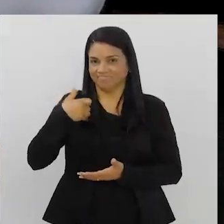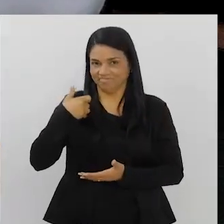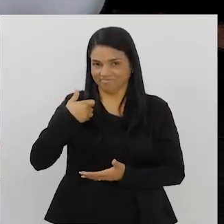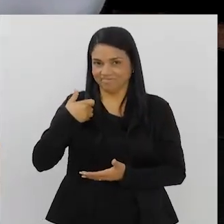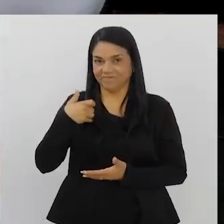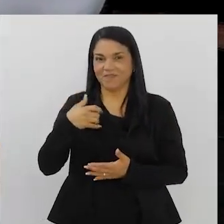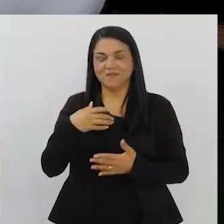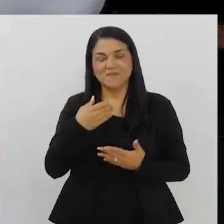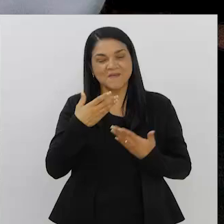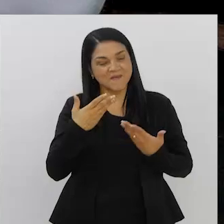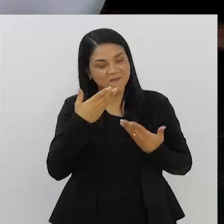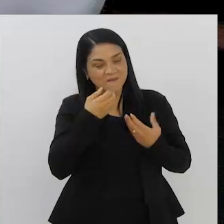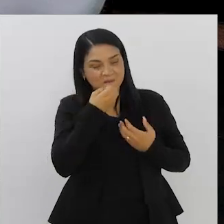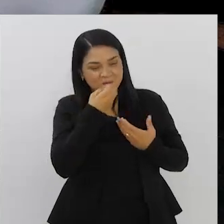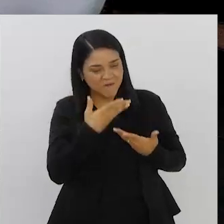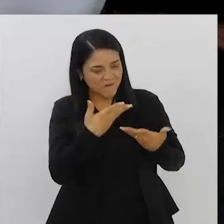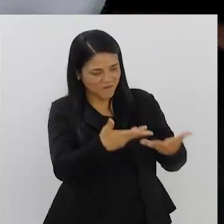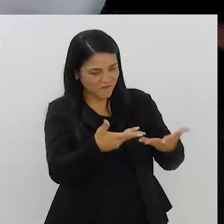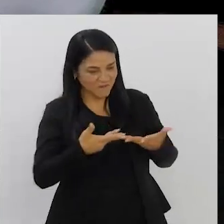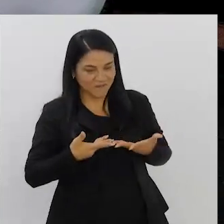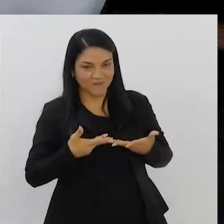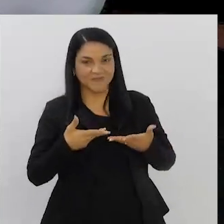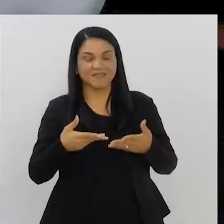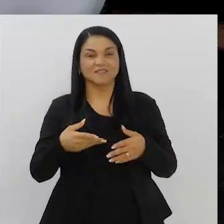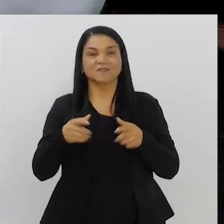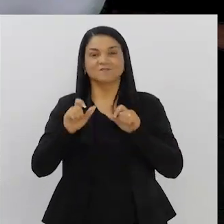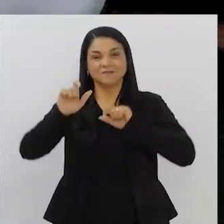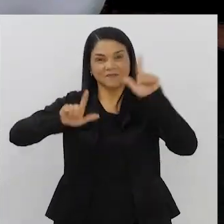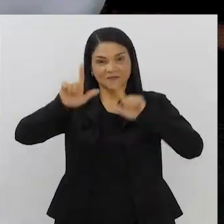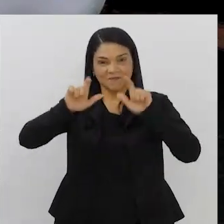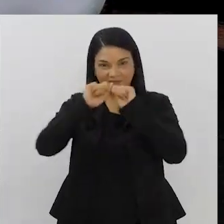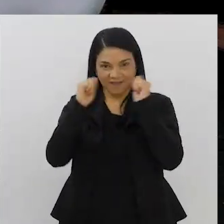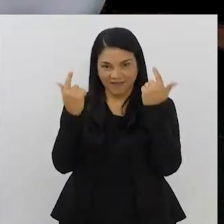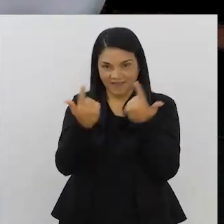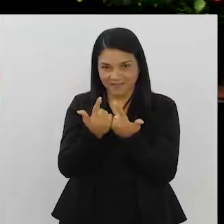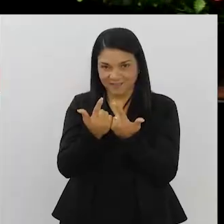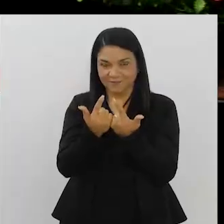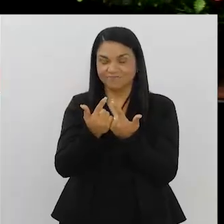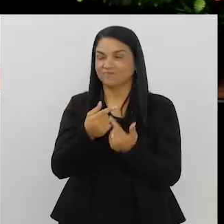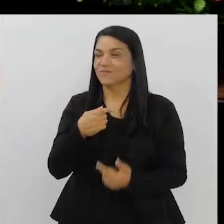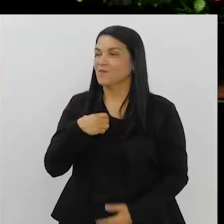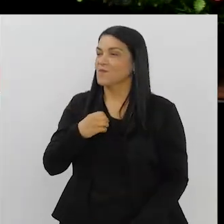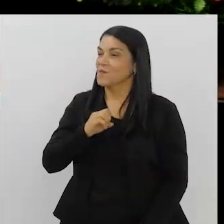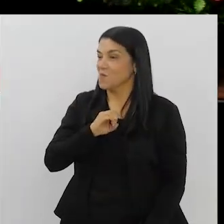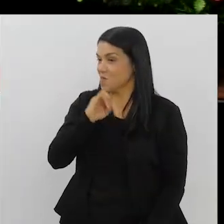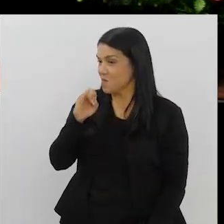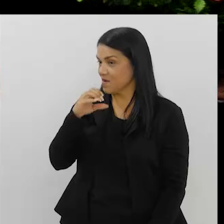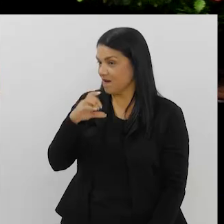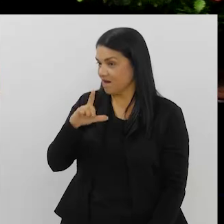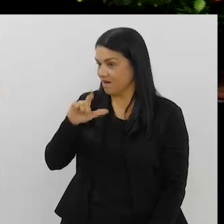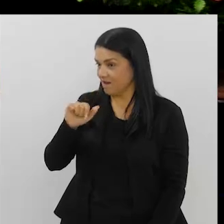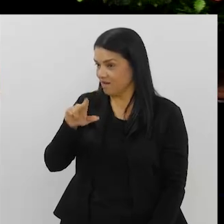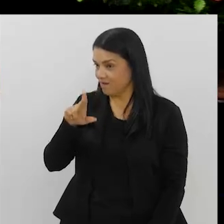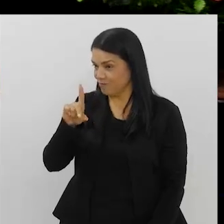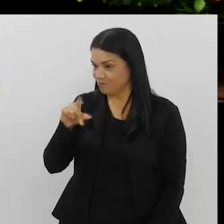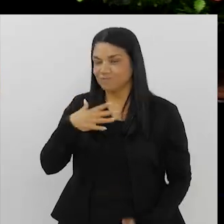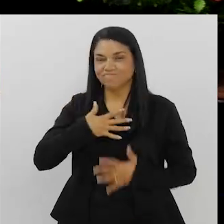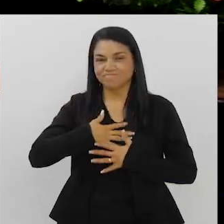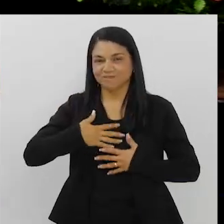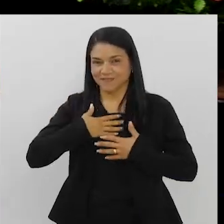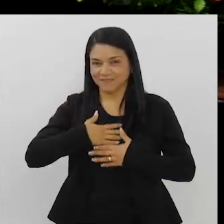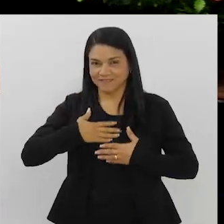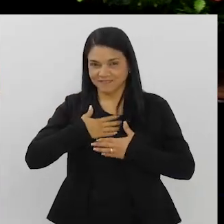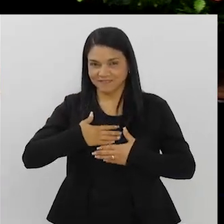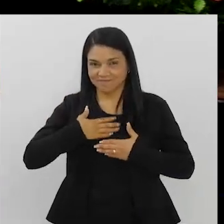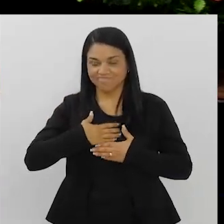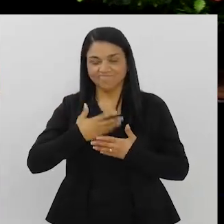aqui fisicamente, presencialmente nos estúdios da TV Alerj. Oi, Cláudia, o prazer é todo nosso estar aqui, poder